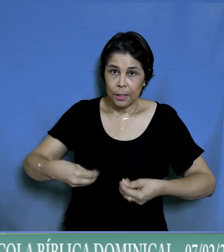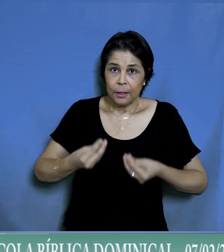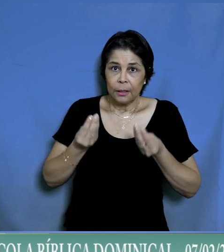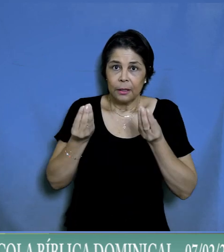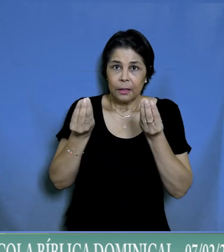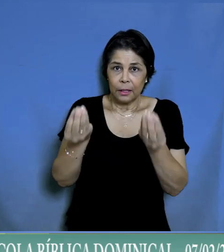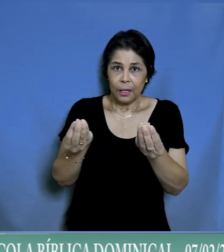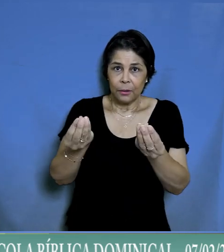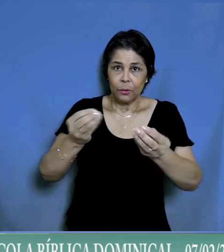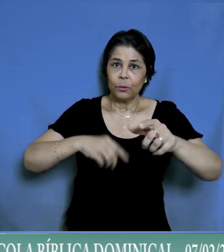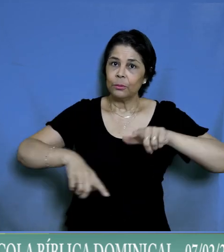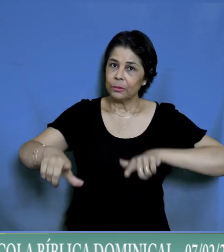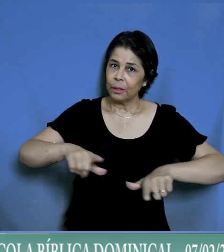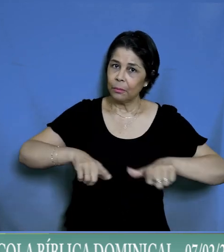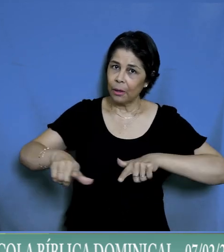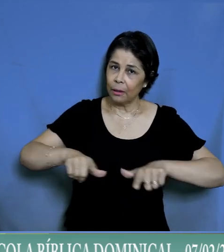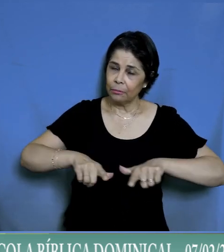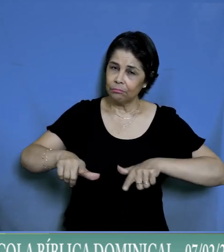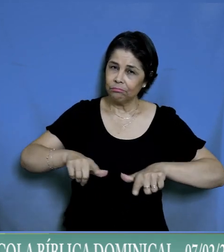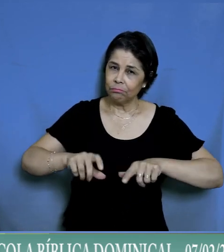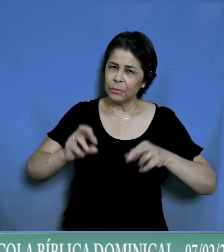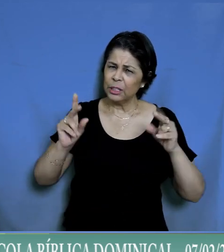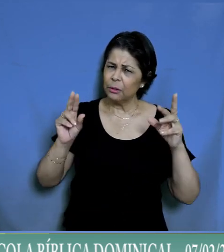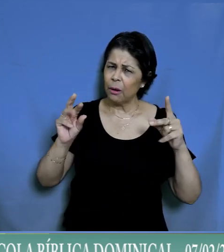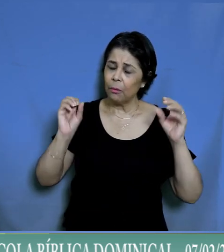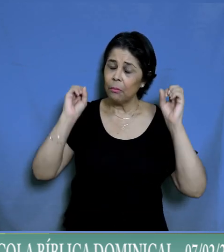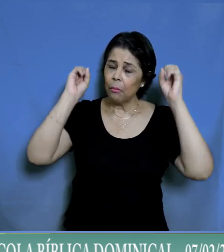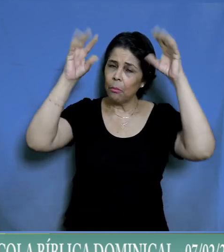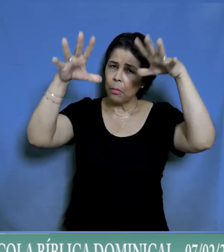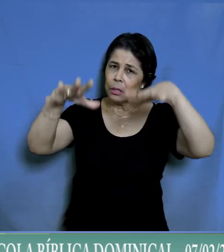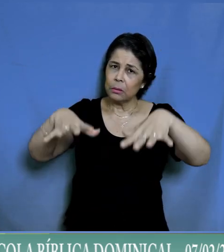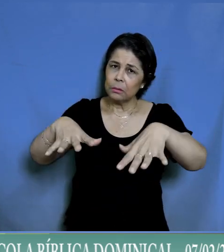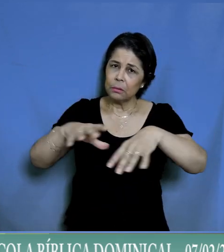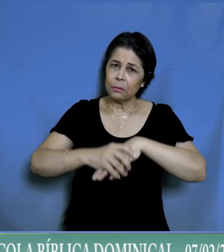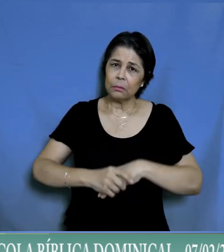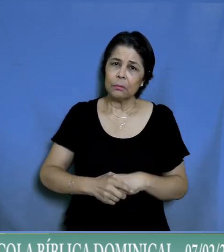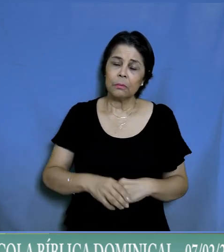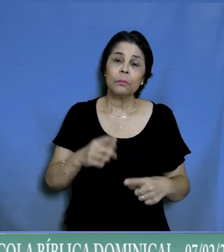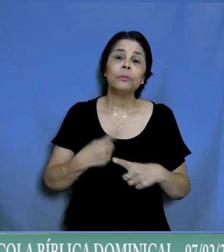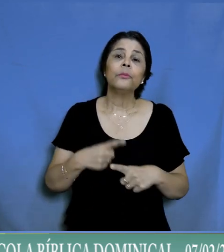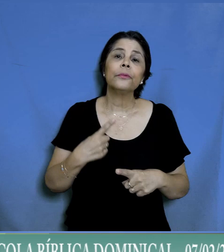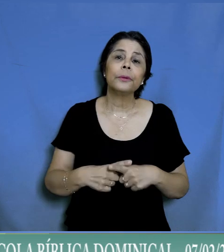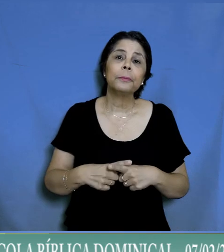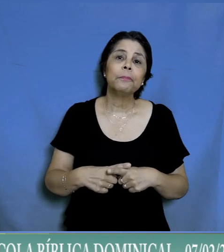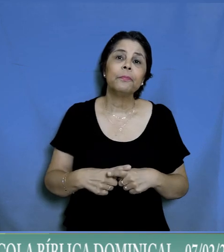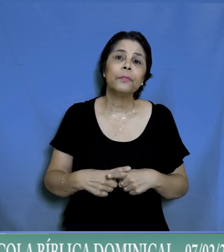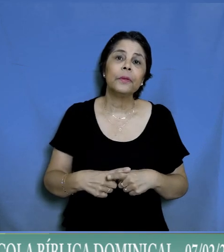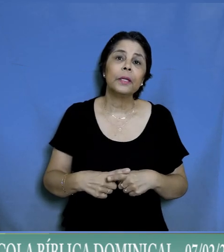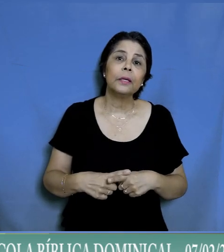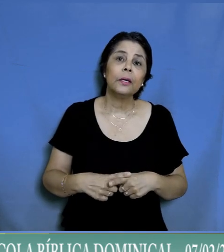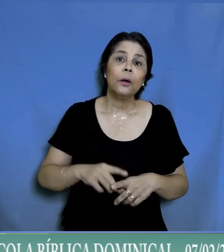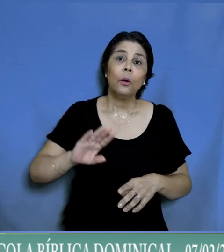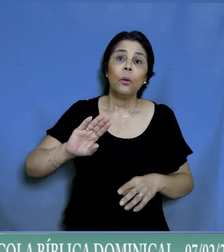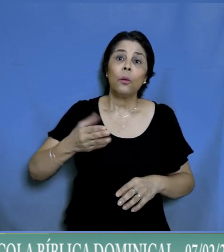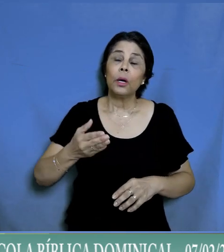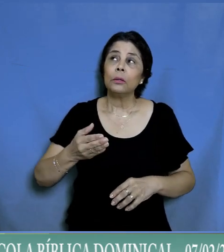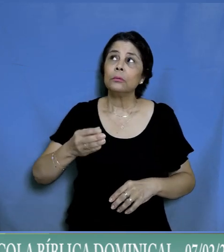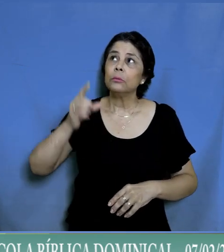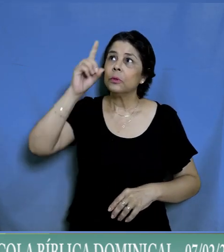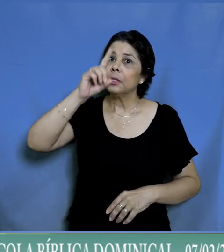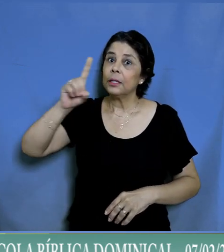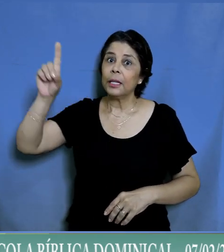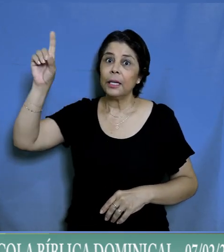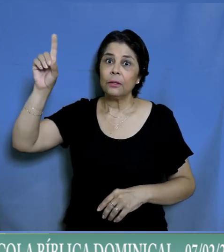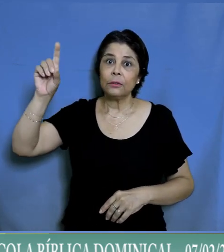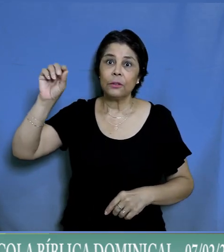dignifica o ser humano. É diferente da visão da igreja romana. Trabalho não é um castigo, é uma bênção.